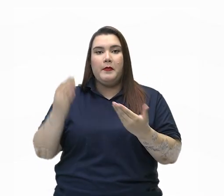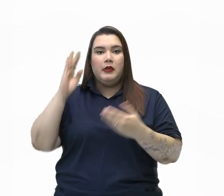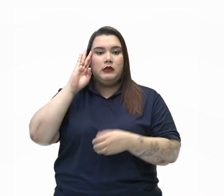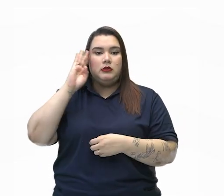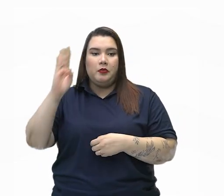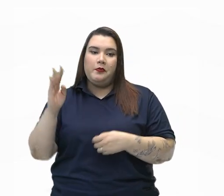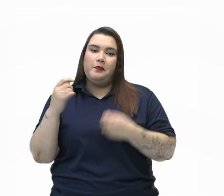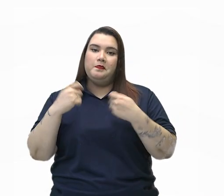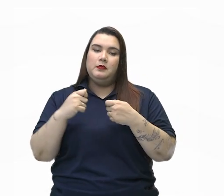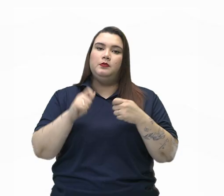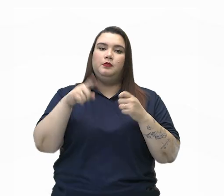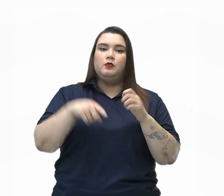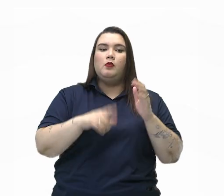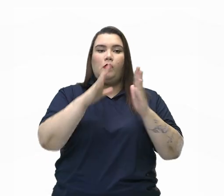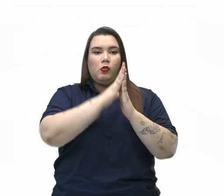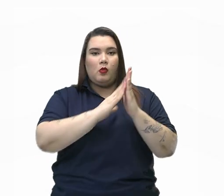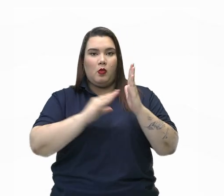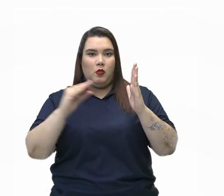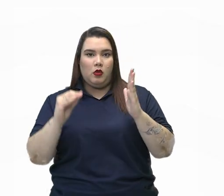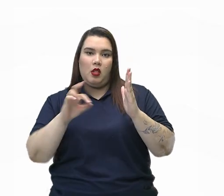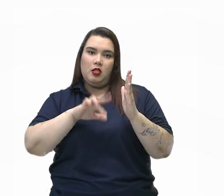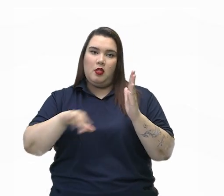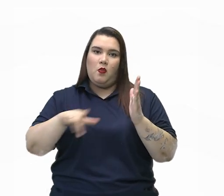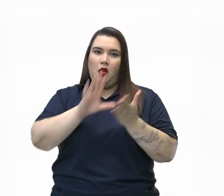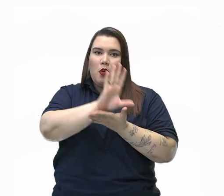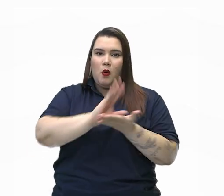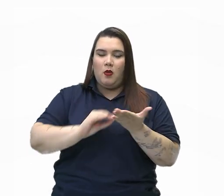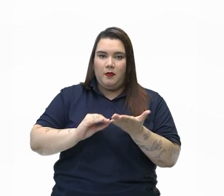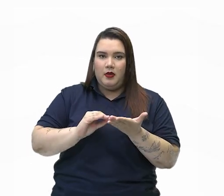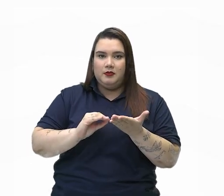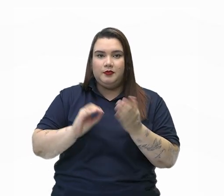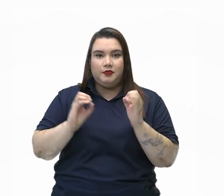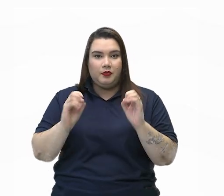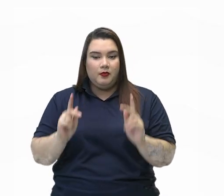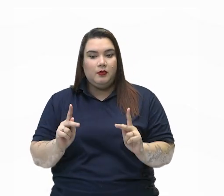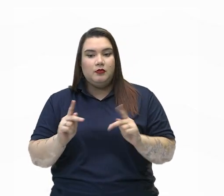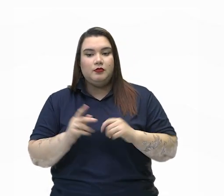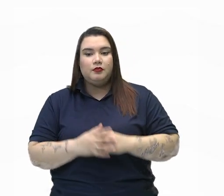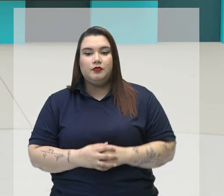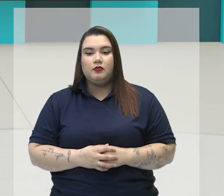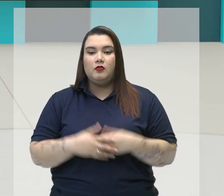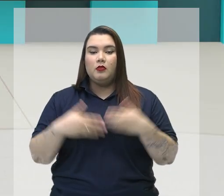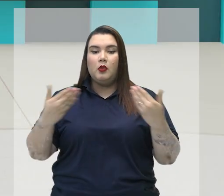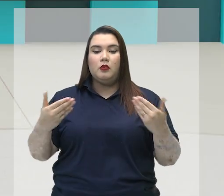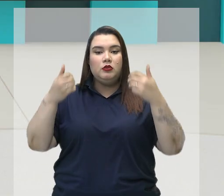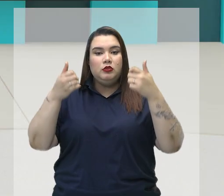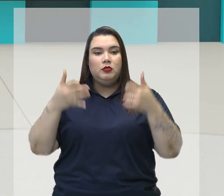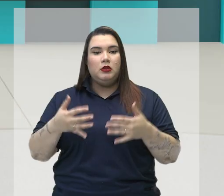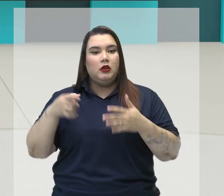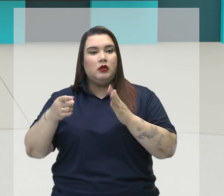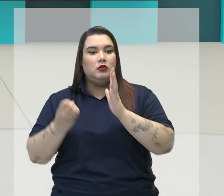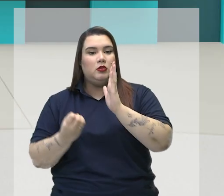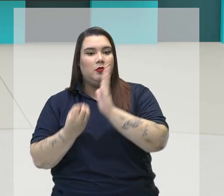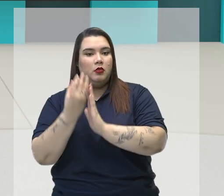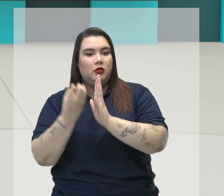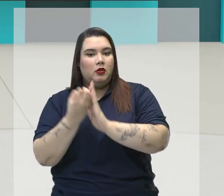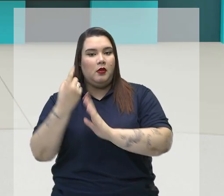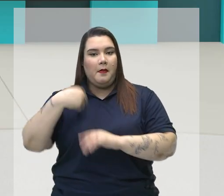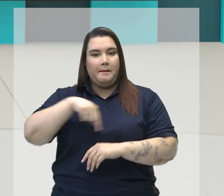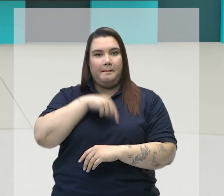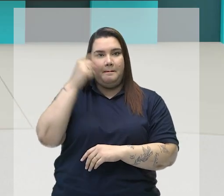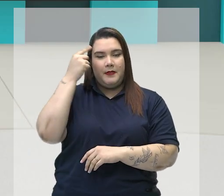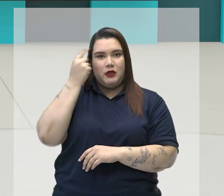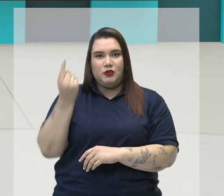uma inspiração e não uma cópia. E quando falamos dessa produção, não vamos pensar em